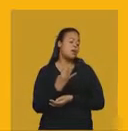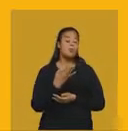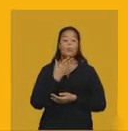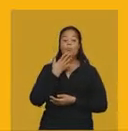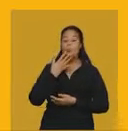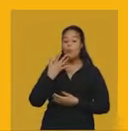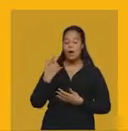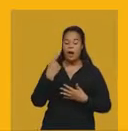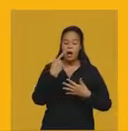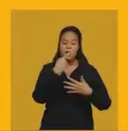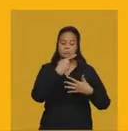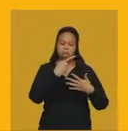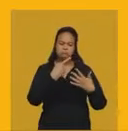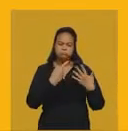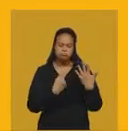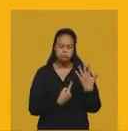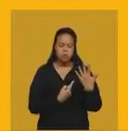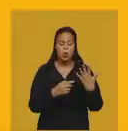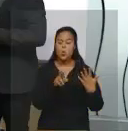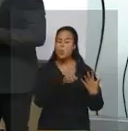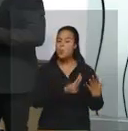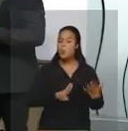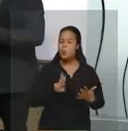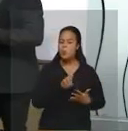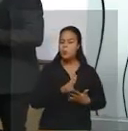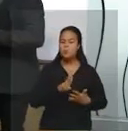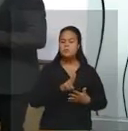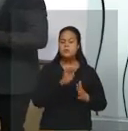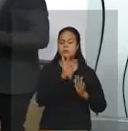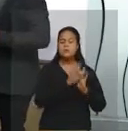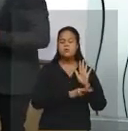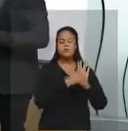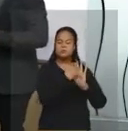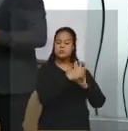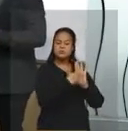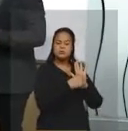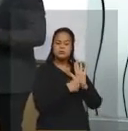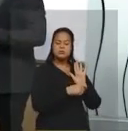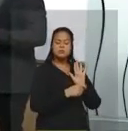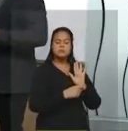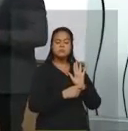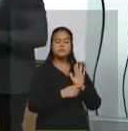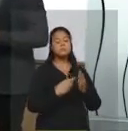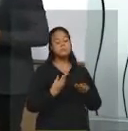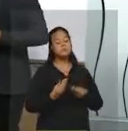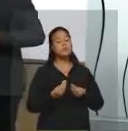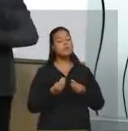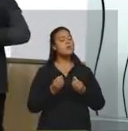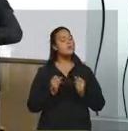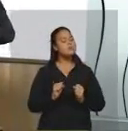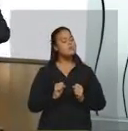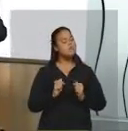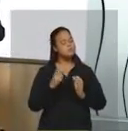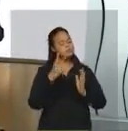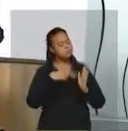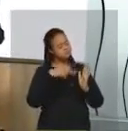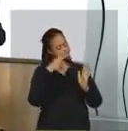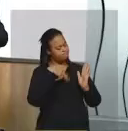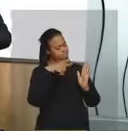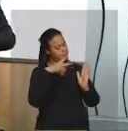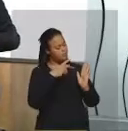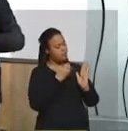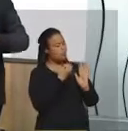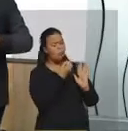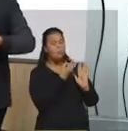recursos a pessoa que escreveu o texto utilizou? Então, nós podemos aqui analisar